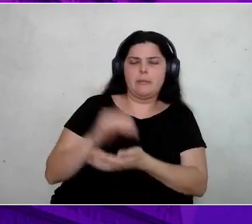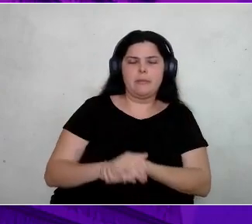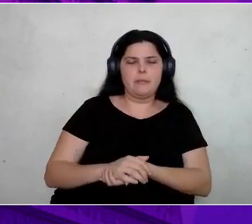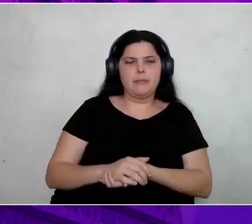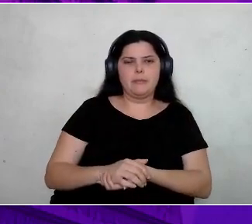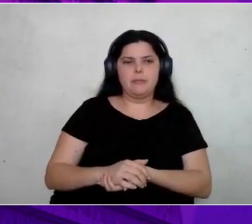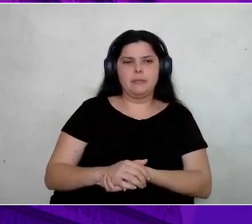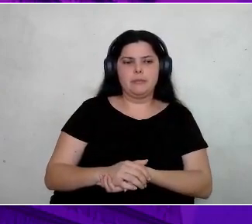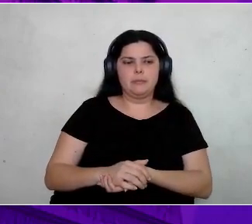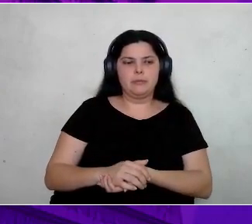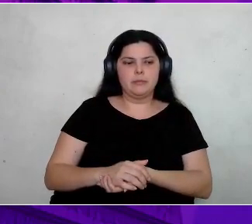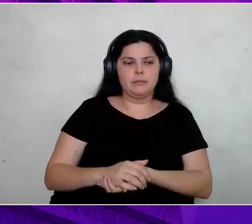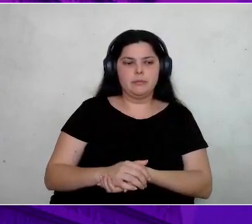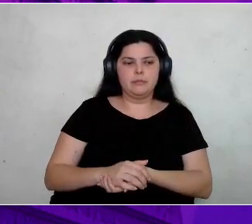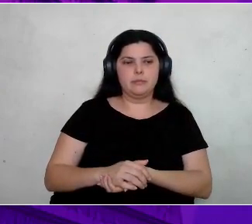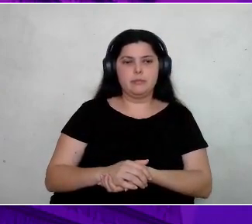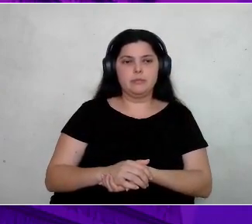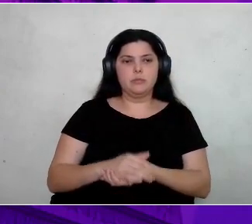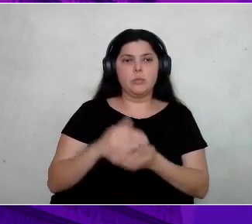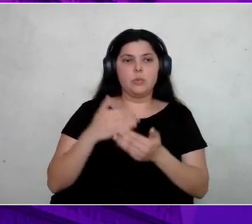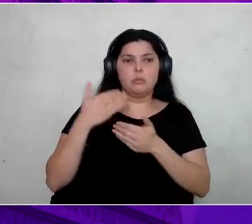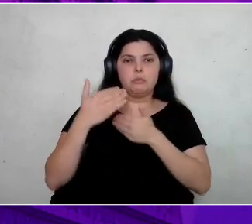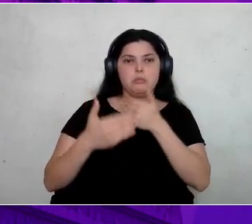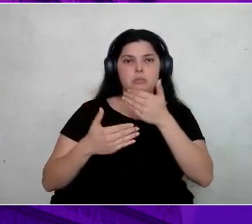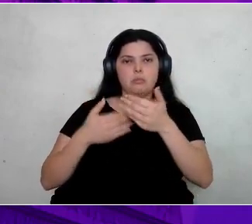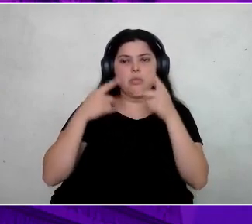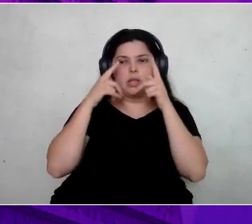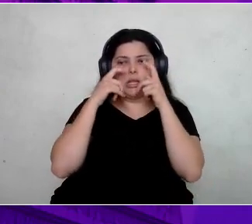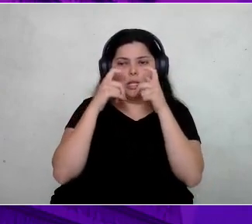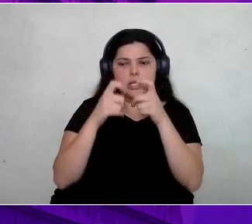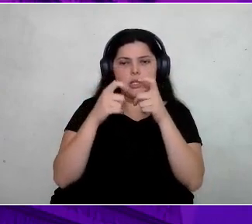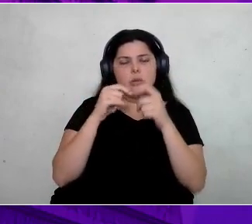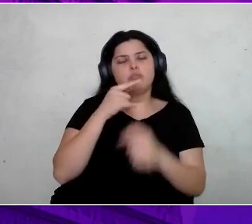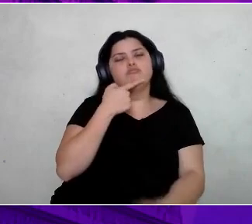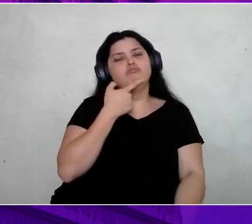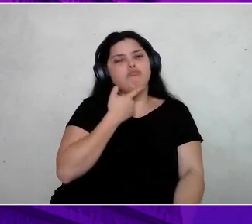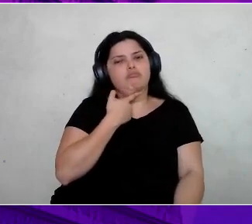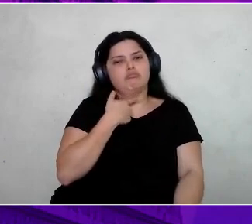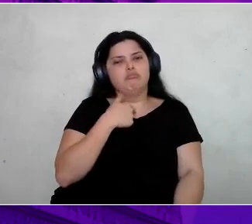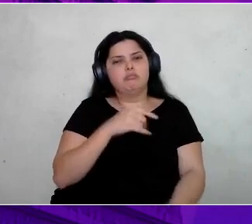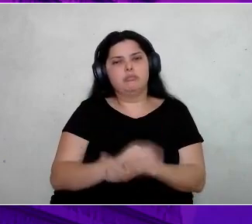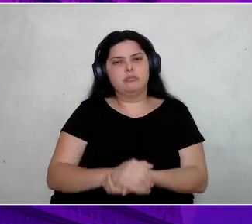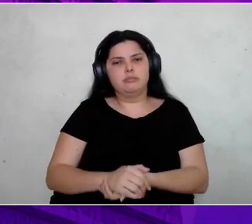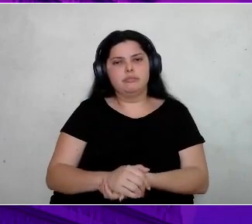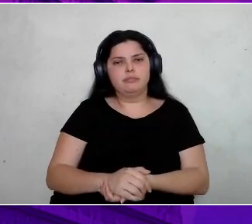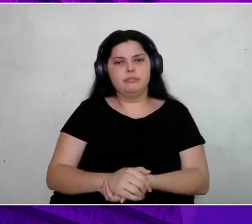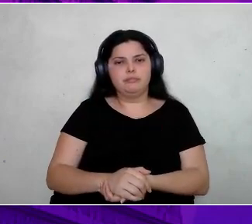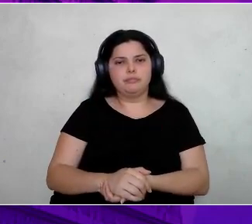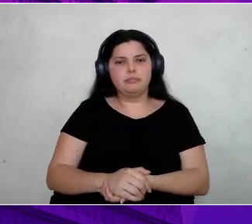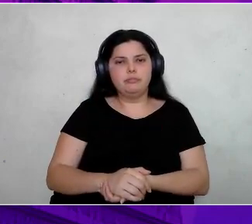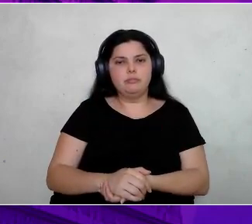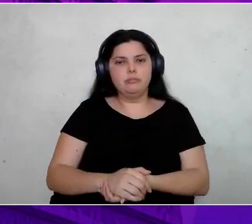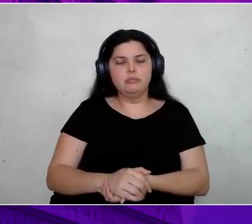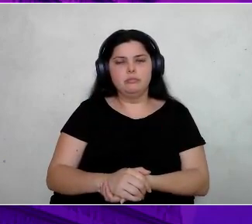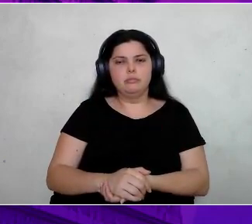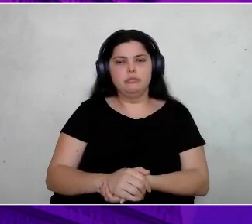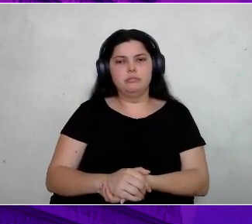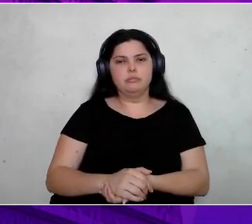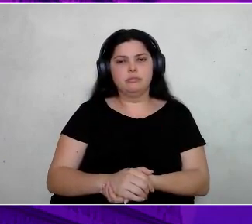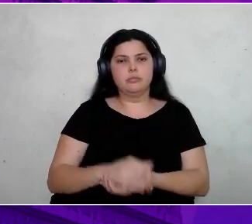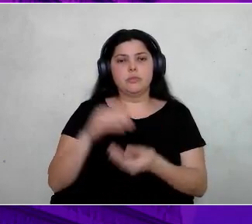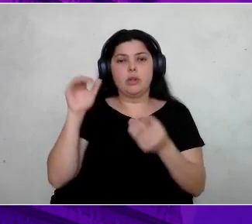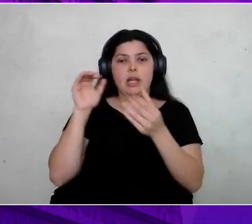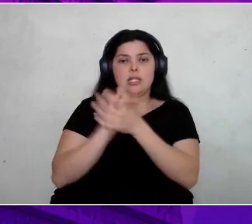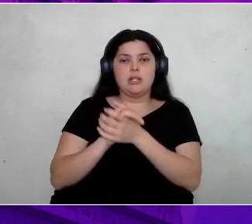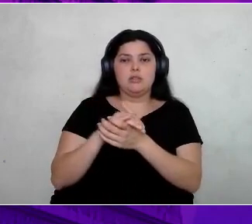E isso vem sendo bastante interessante, eu venho curtindo bastante. Tá? Eu sou casado há 24